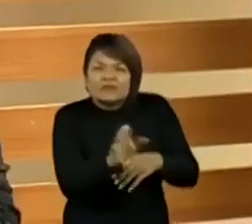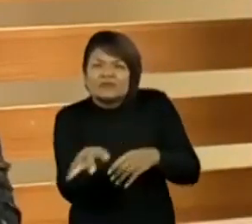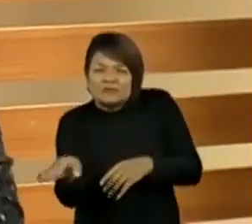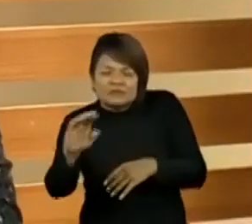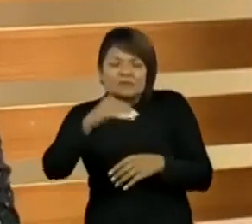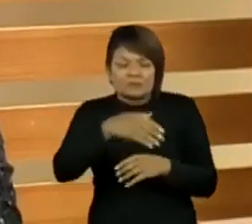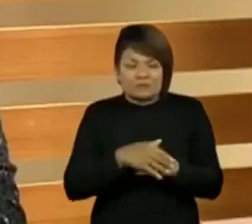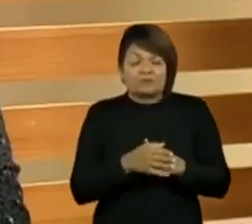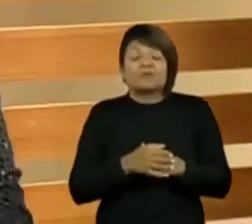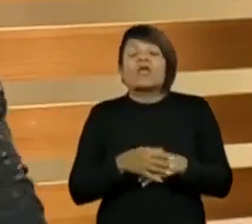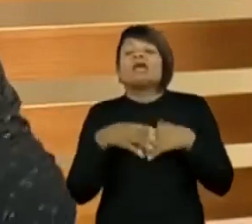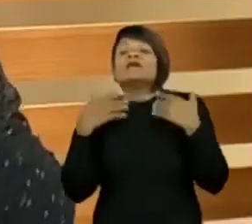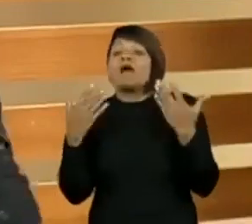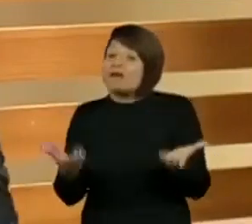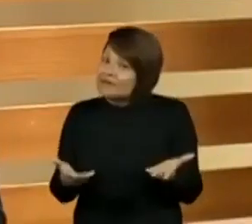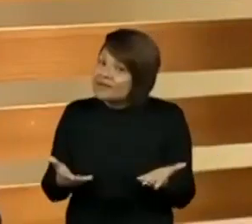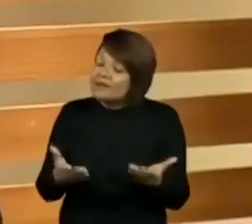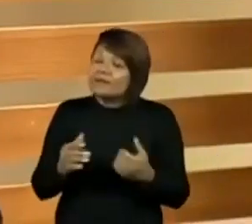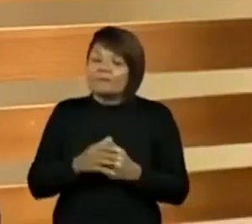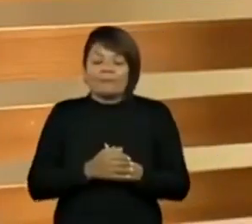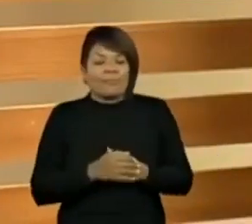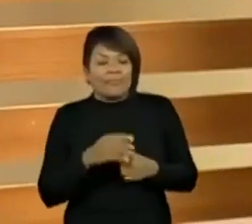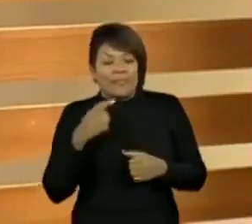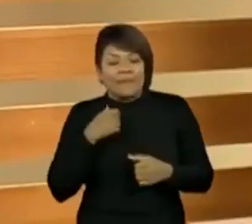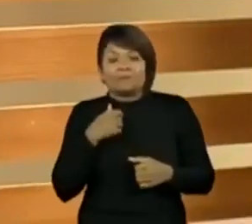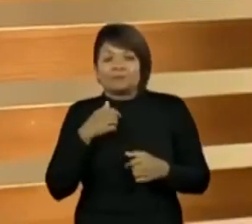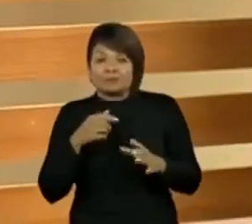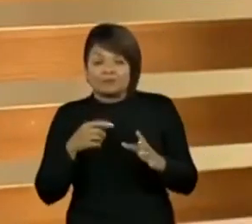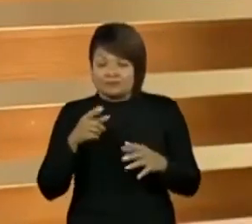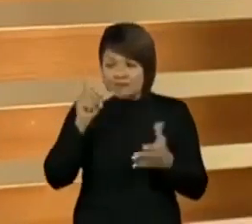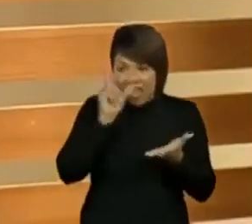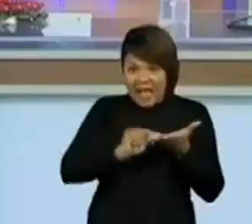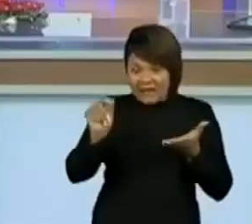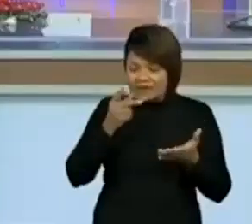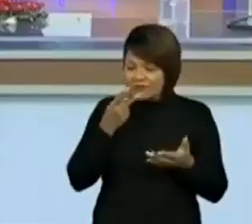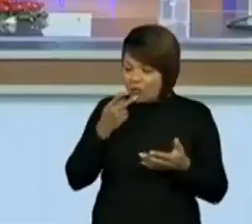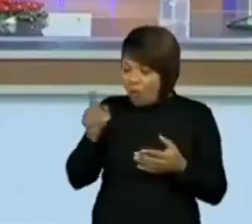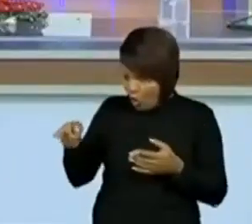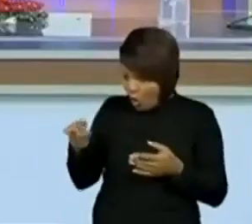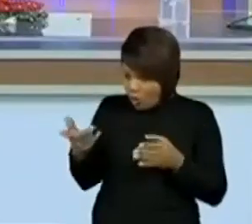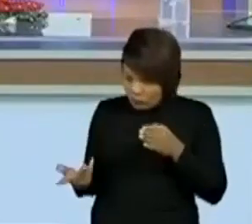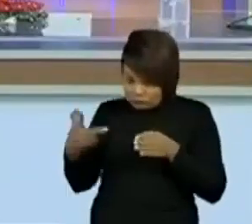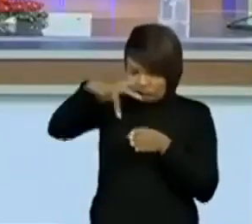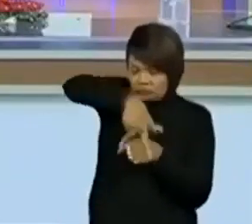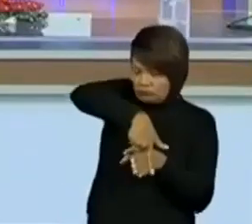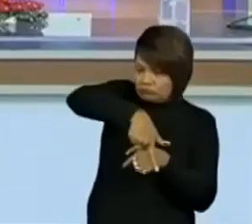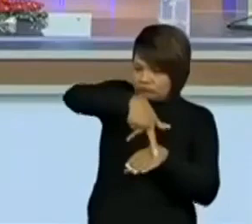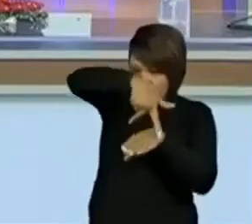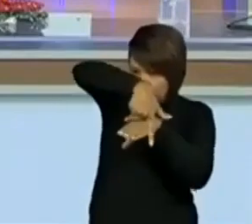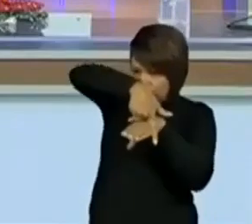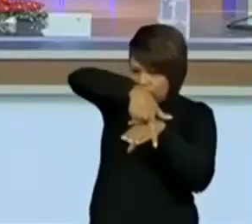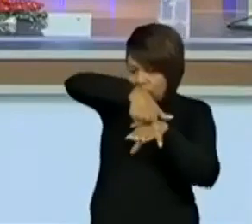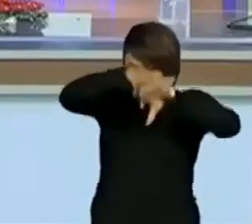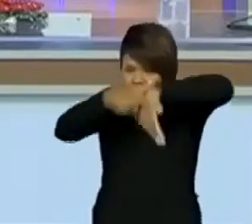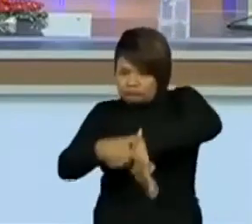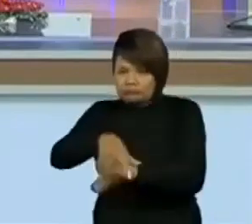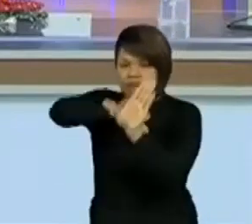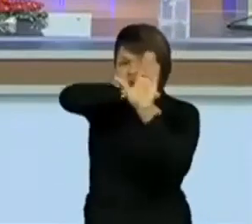águia disse a Mazanendaba que subisse no dorso do golfinho e fosse com ele mar